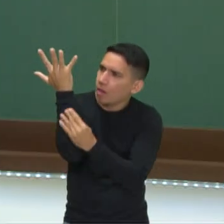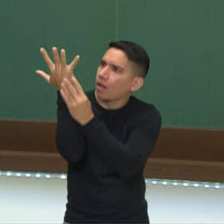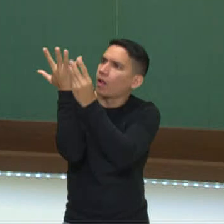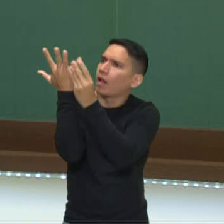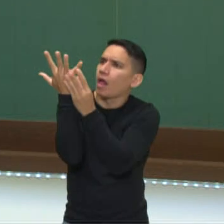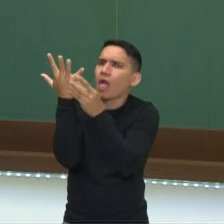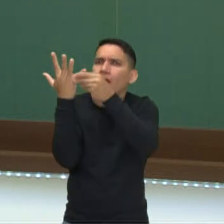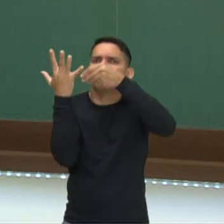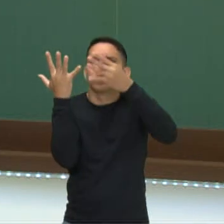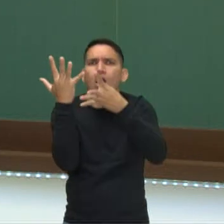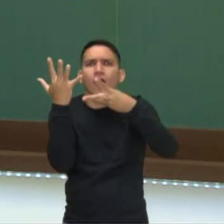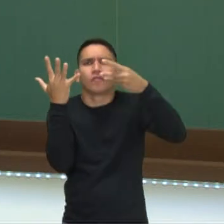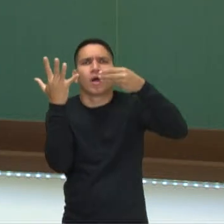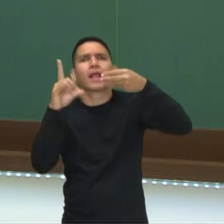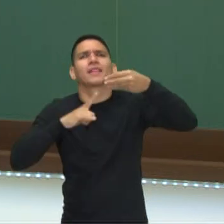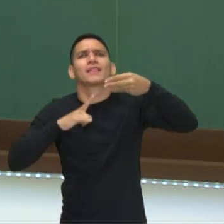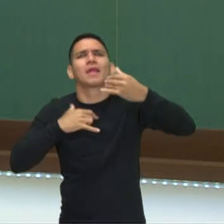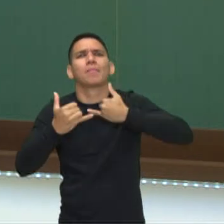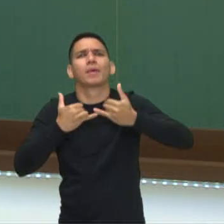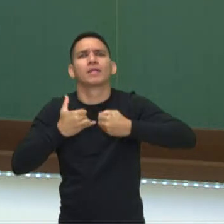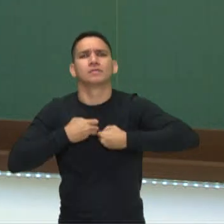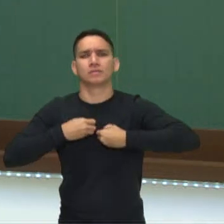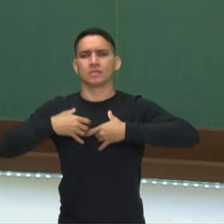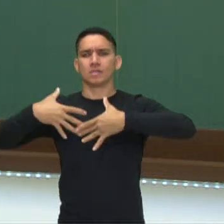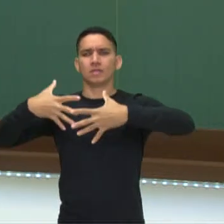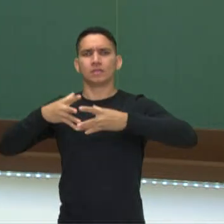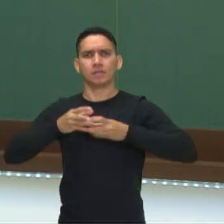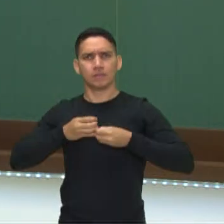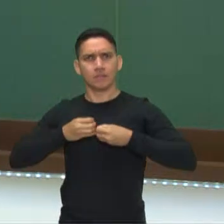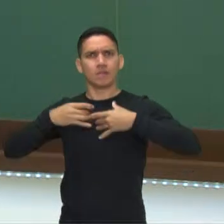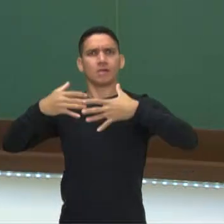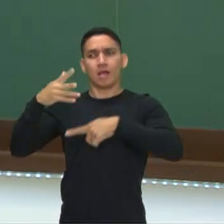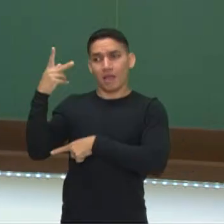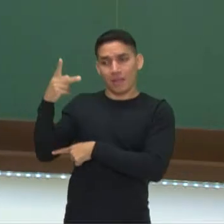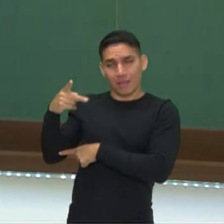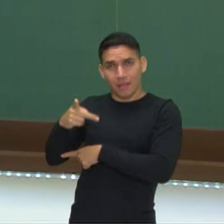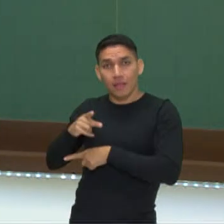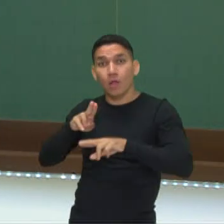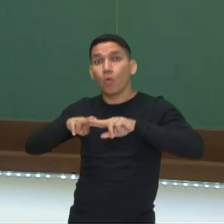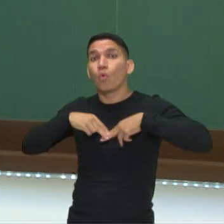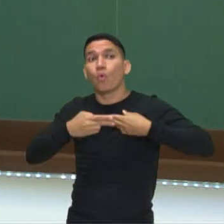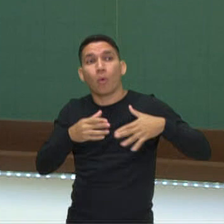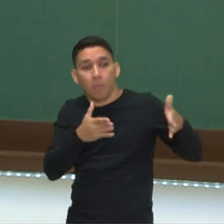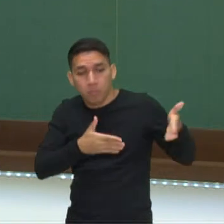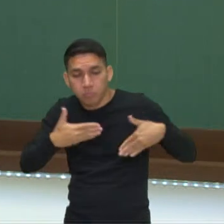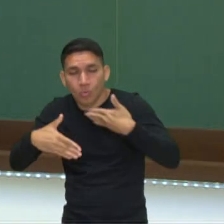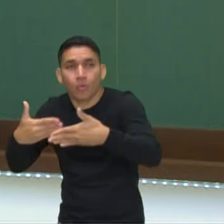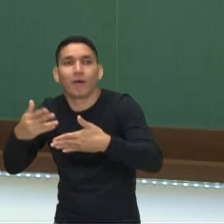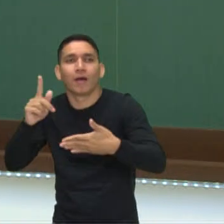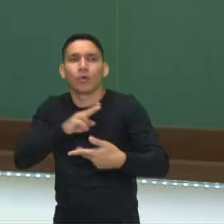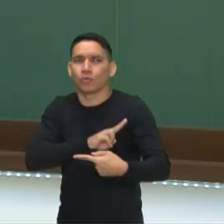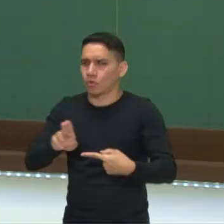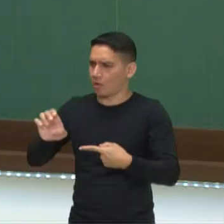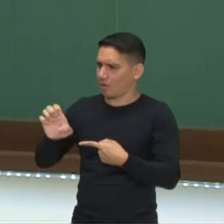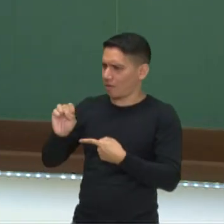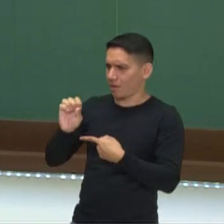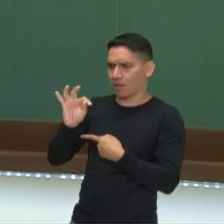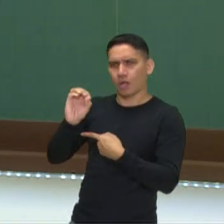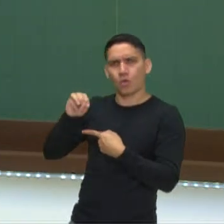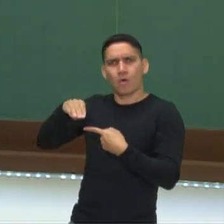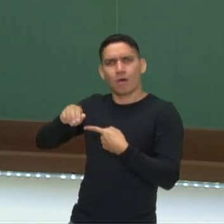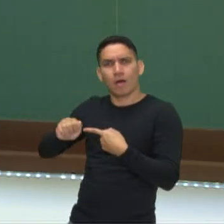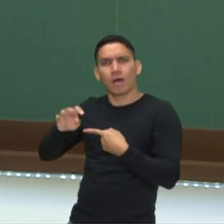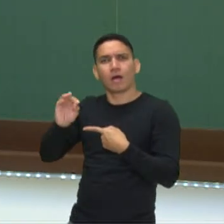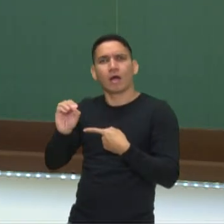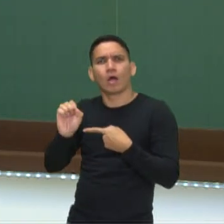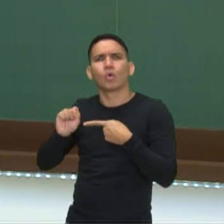processo chamado de transpiração. E quem está envolvido nesse processo são os estômatos. São estruturas